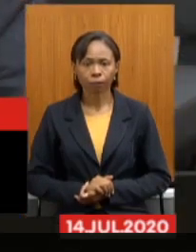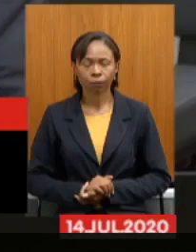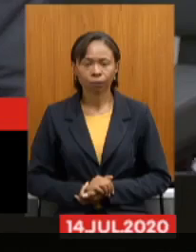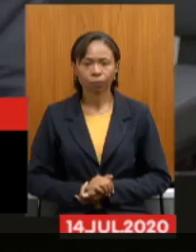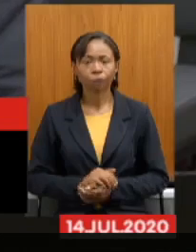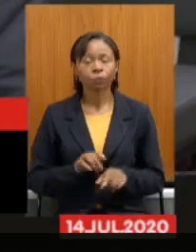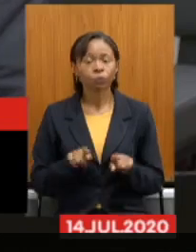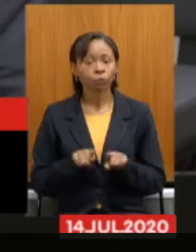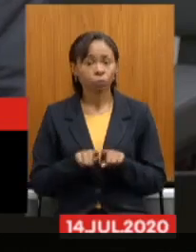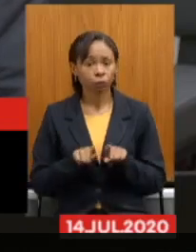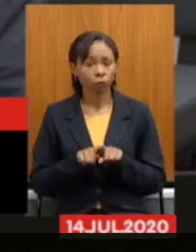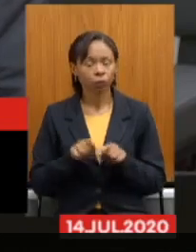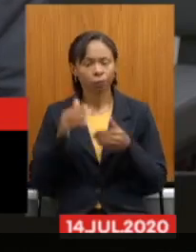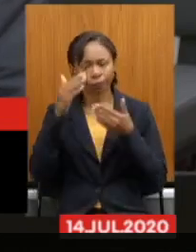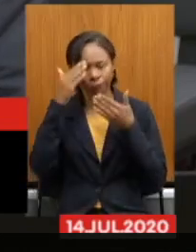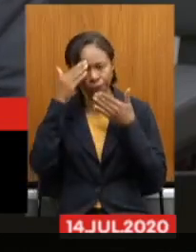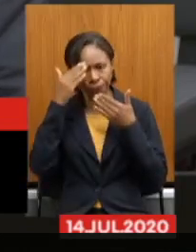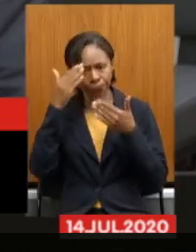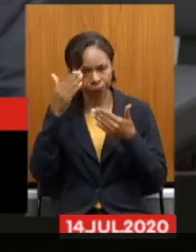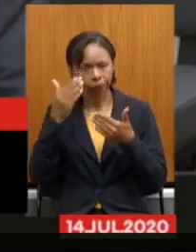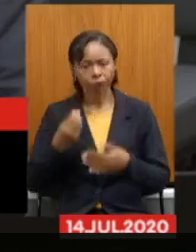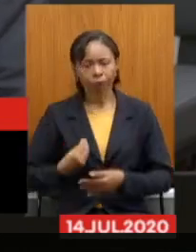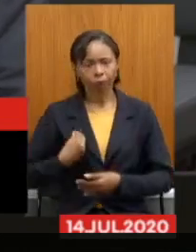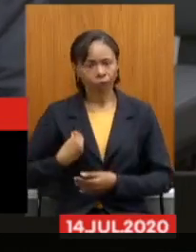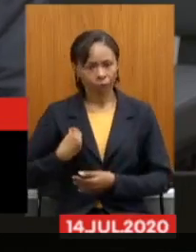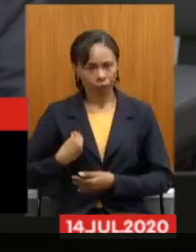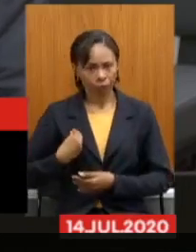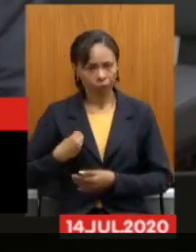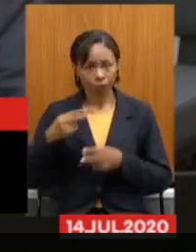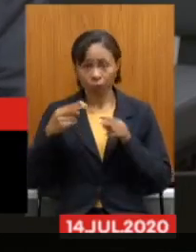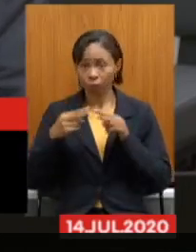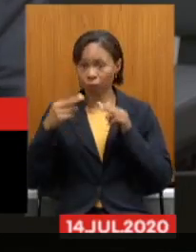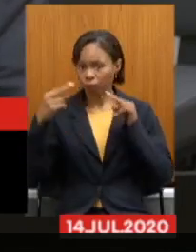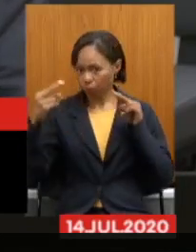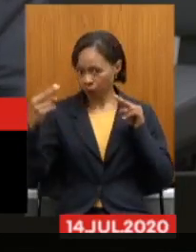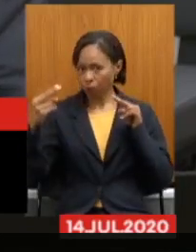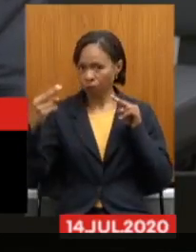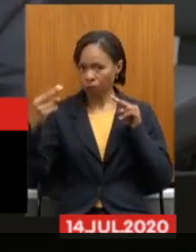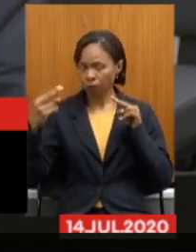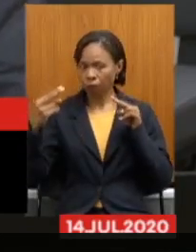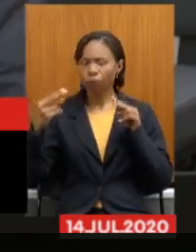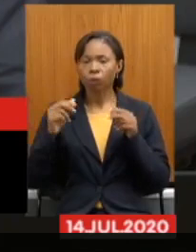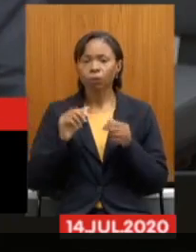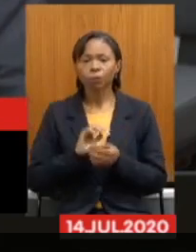Registrando ainda e agradecendo a presença por via remota das